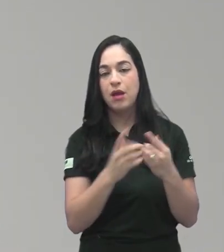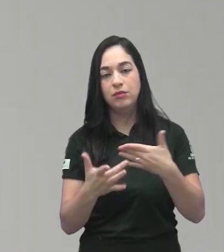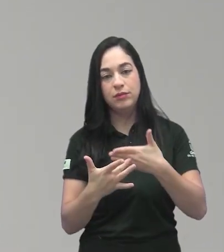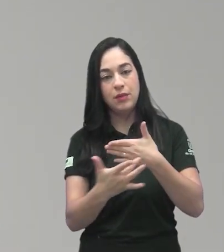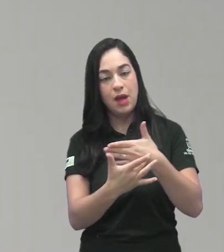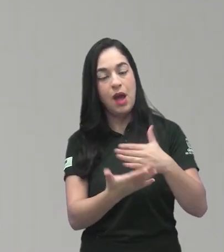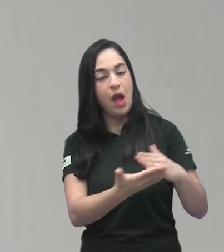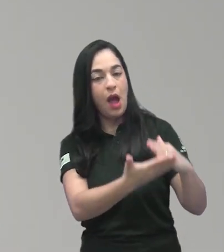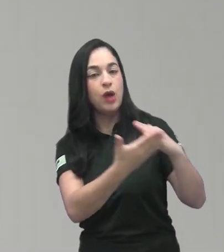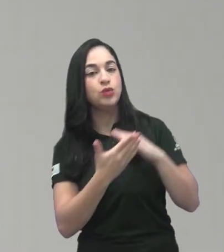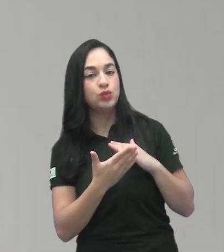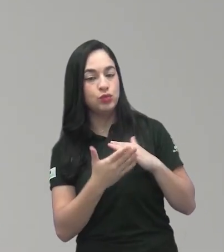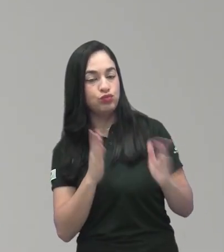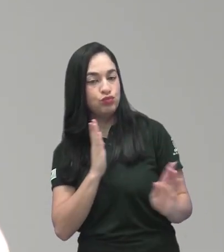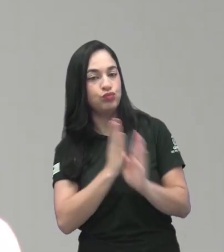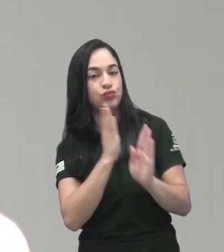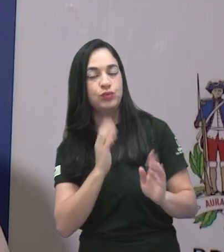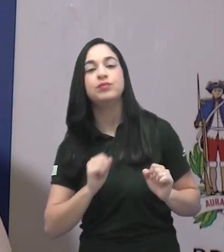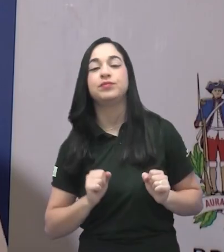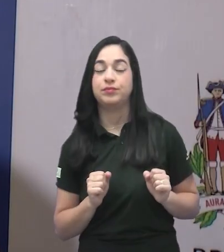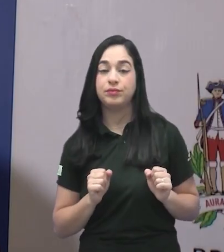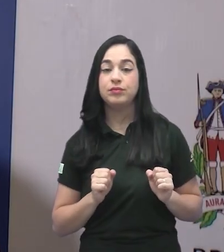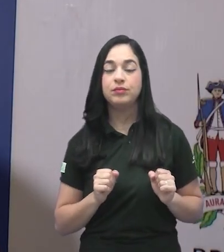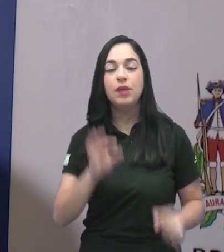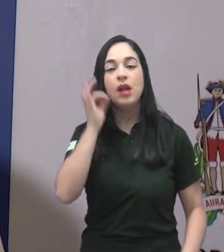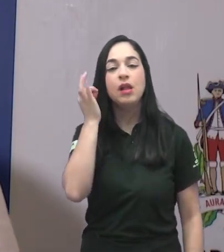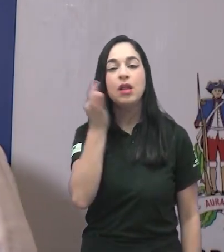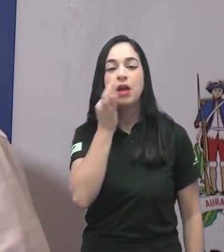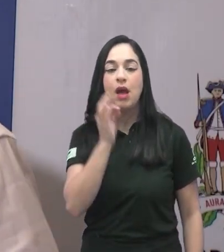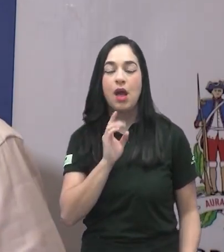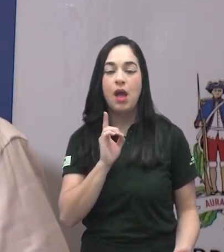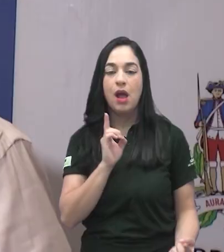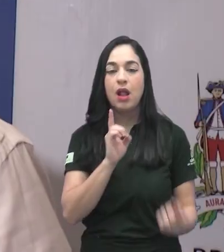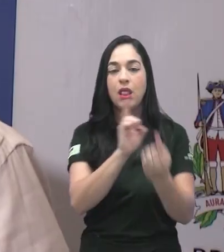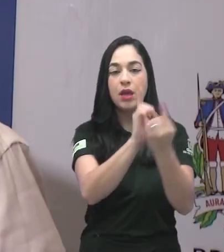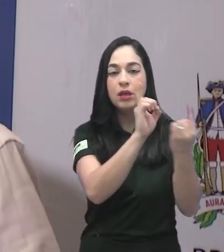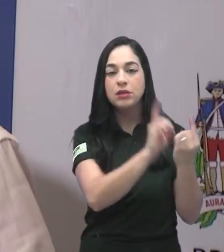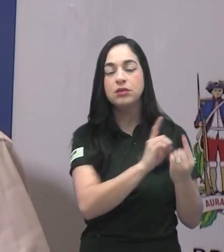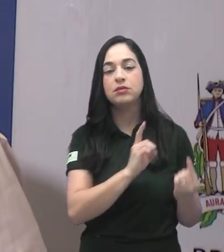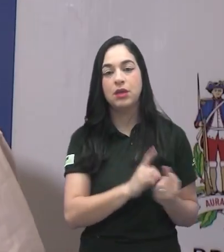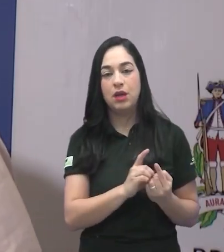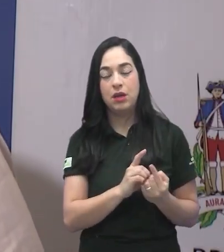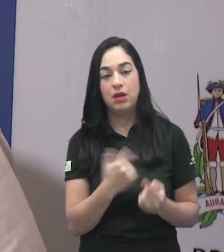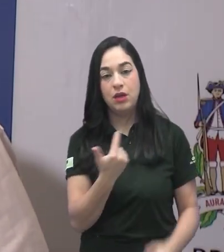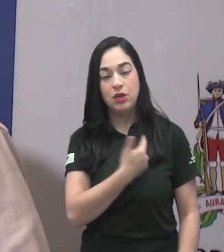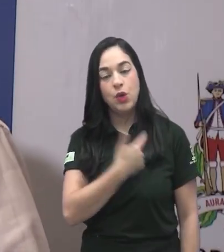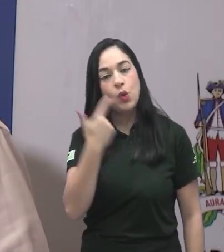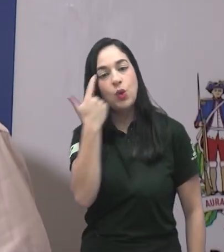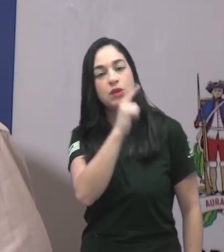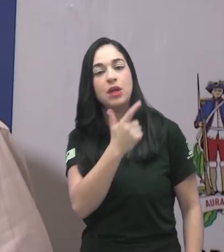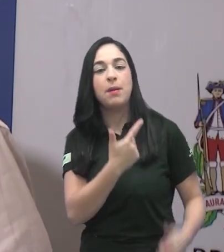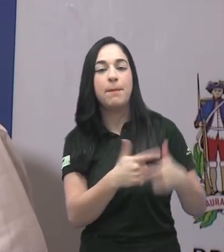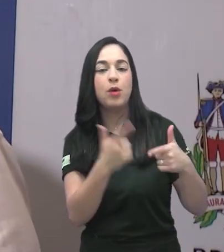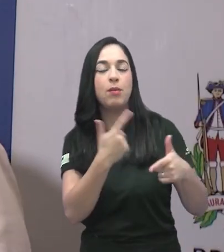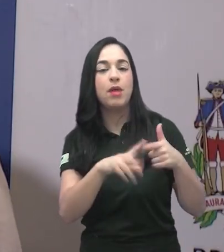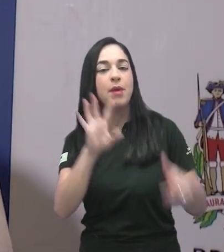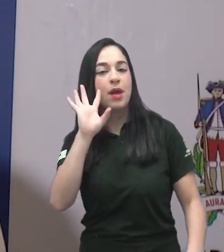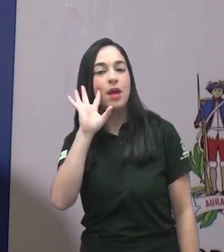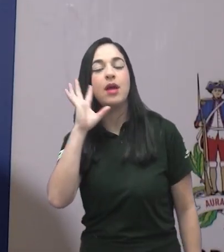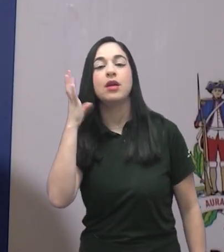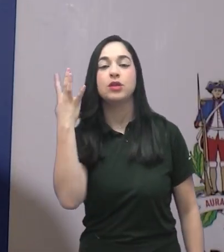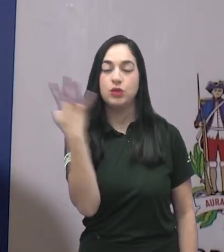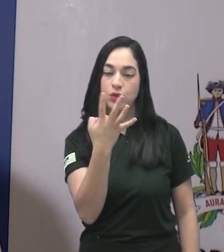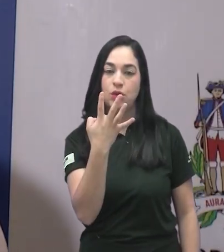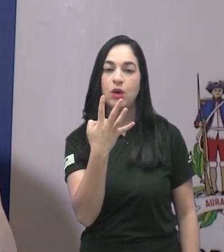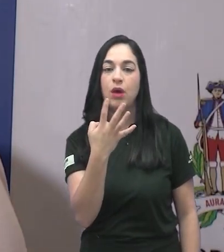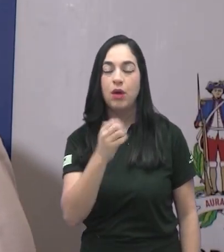a realização de diagnósticos. Com as teleassessorias, a ideia é concentrarmos 80% de retenção de solução